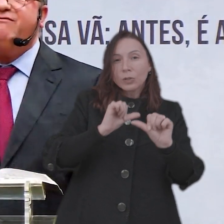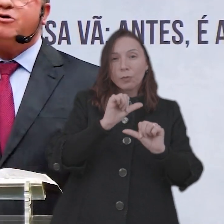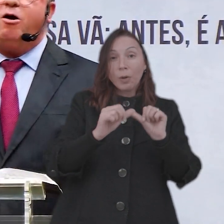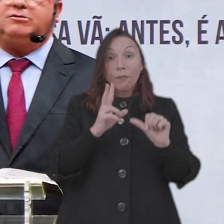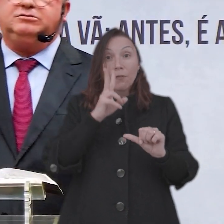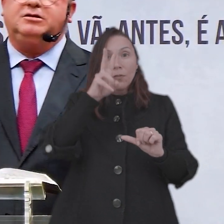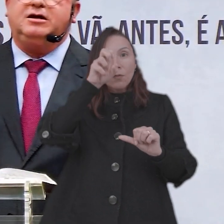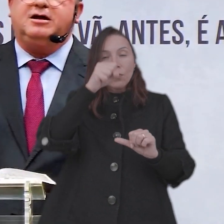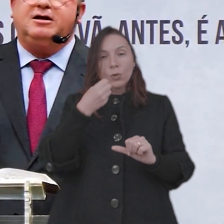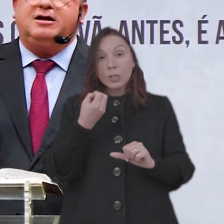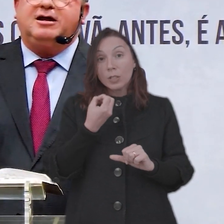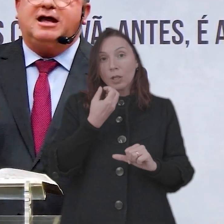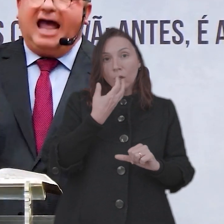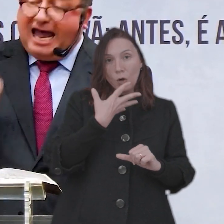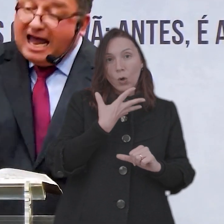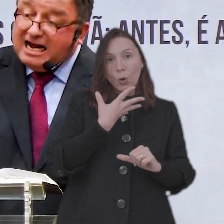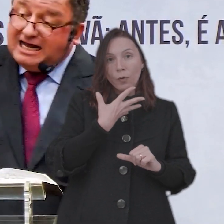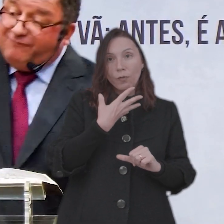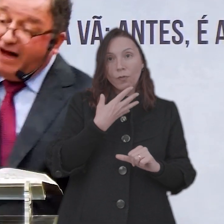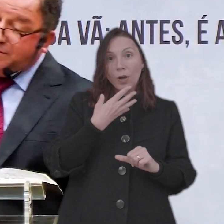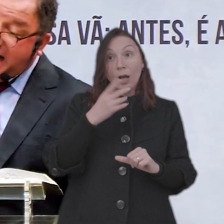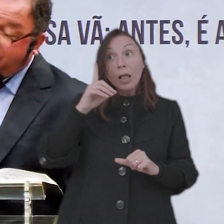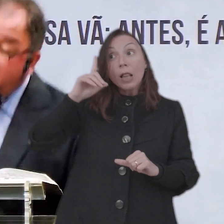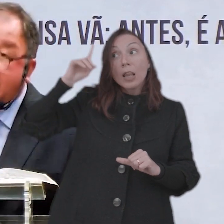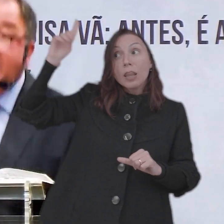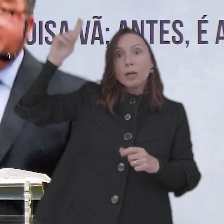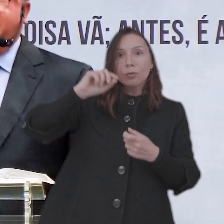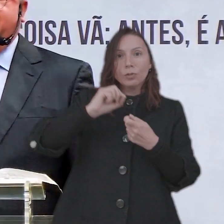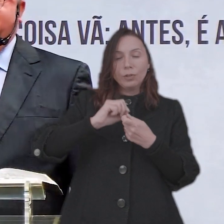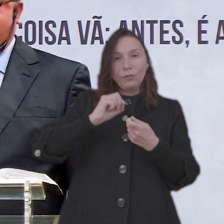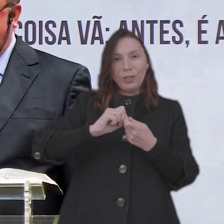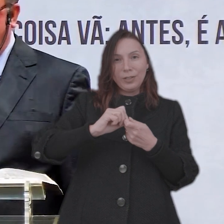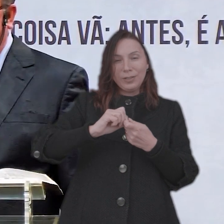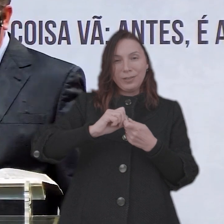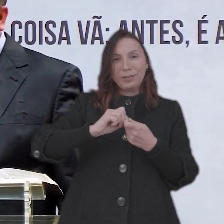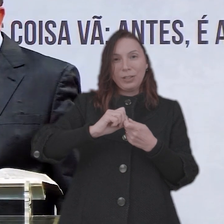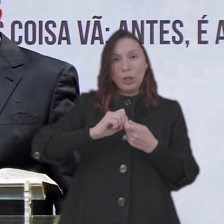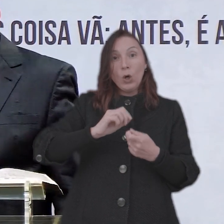que me revigoro. É ele que vai me revigorar.